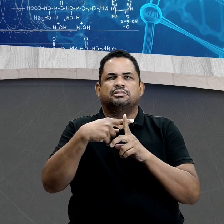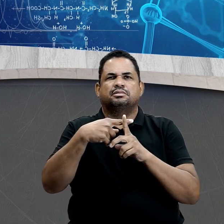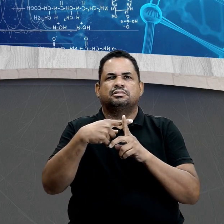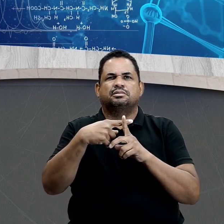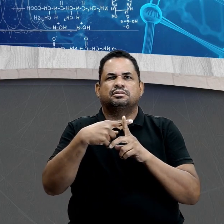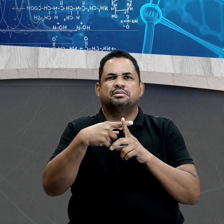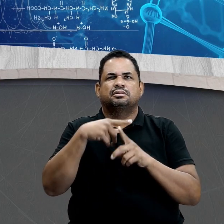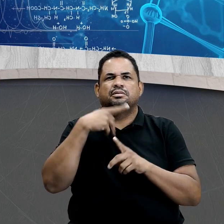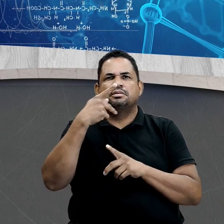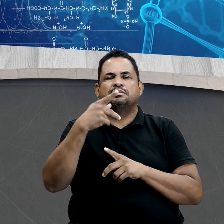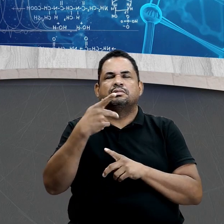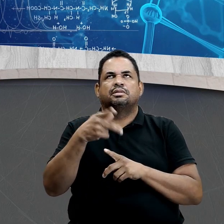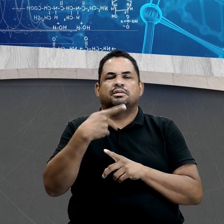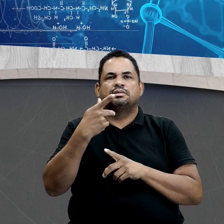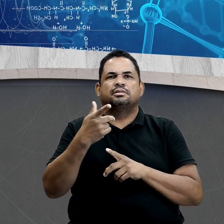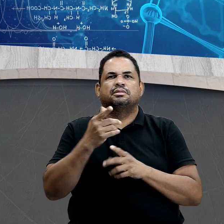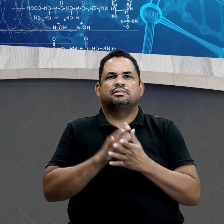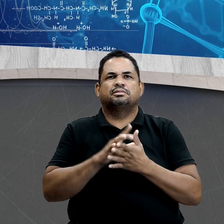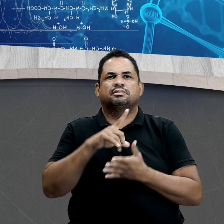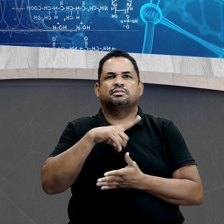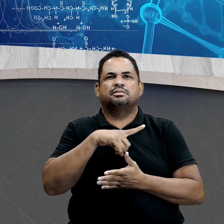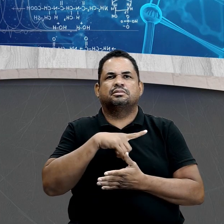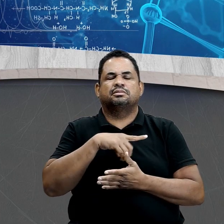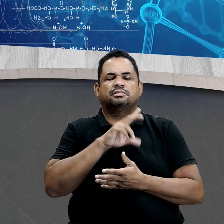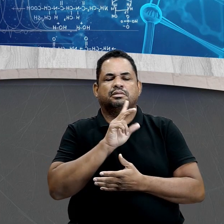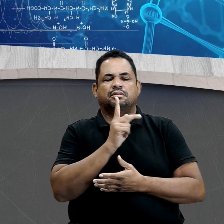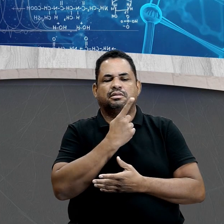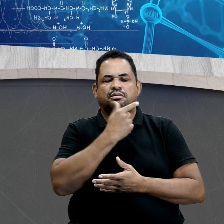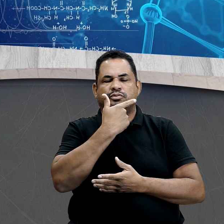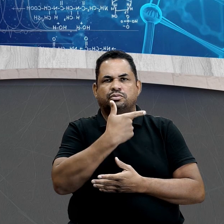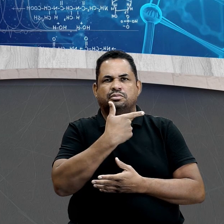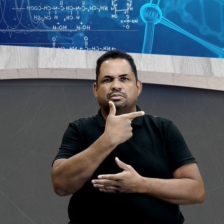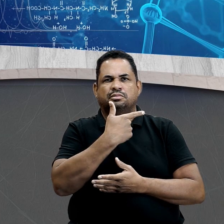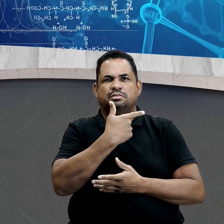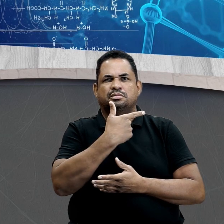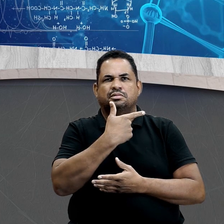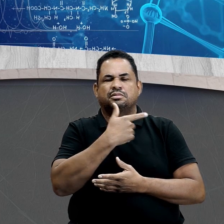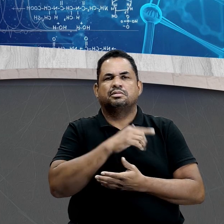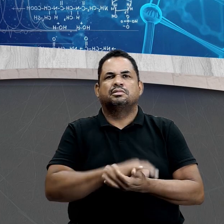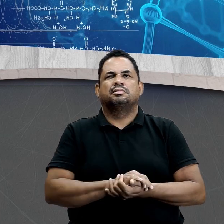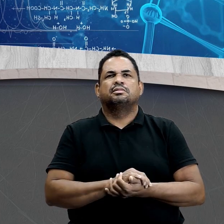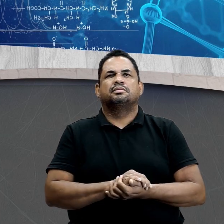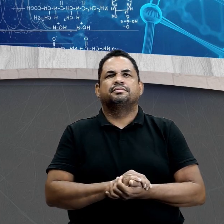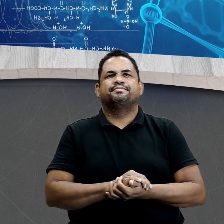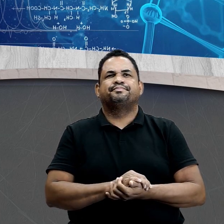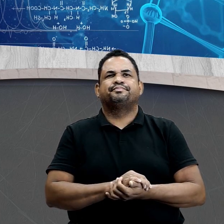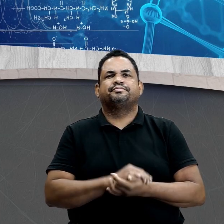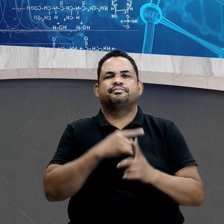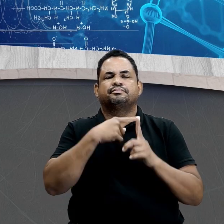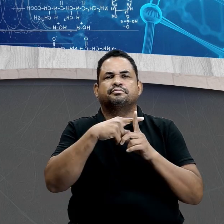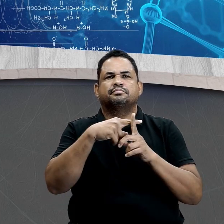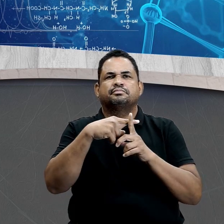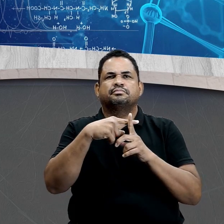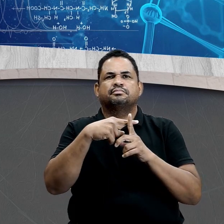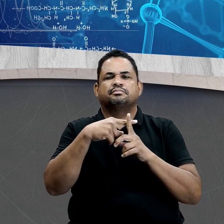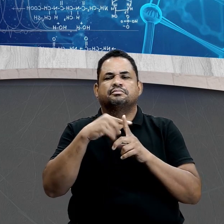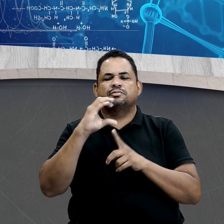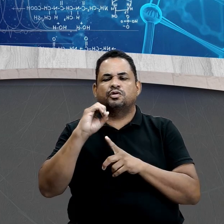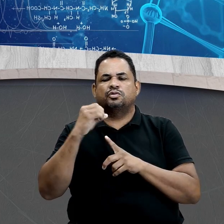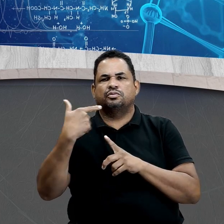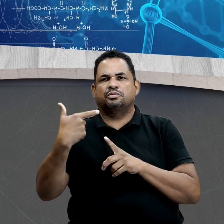dizer aqui, você tem H2, que é a substância do gás hidrogênio, mais